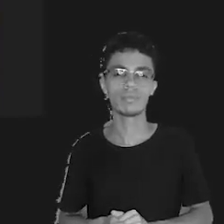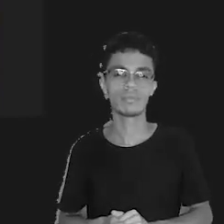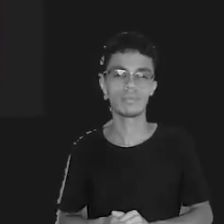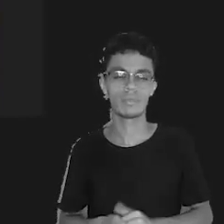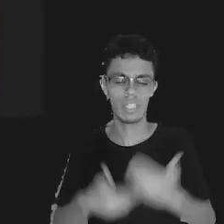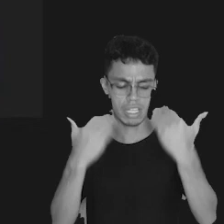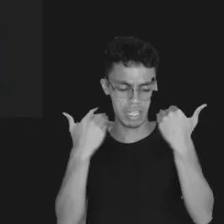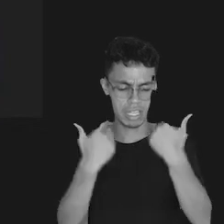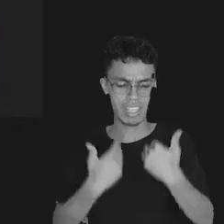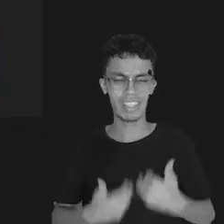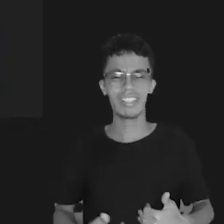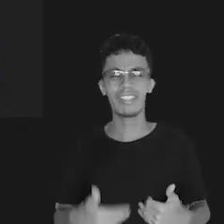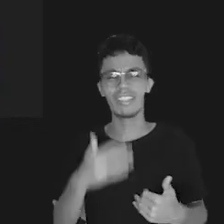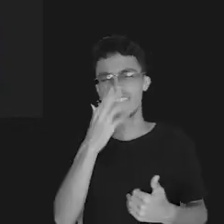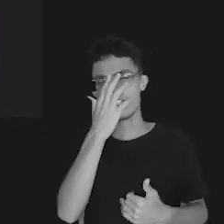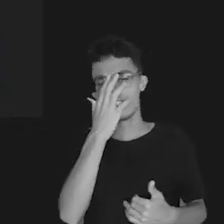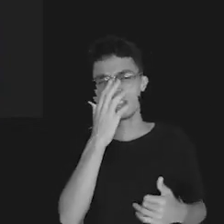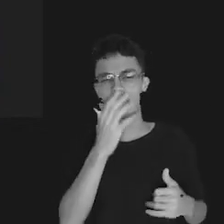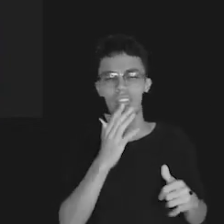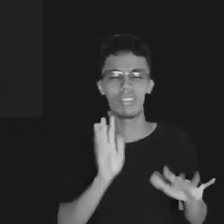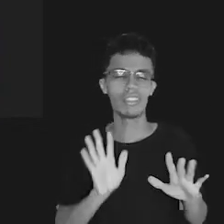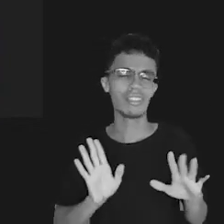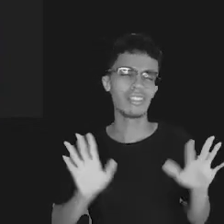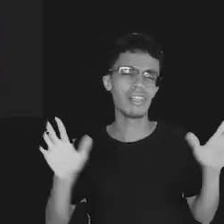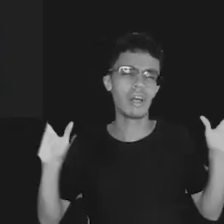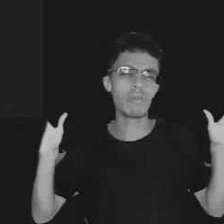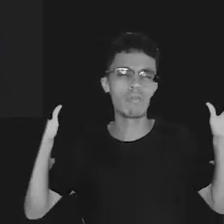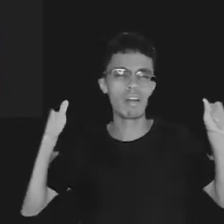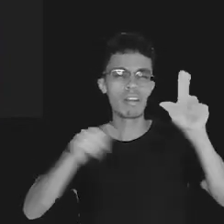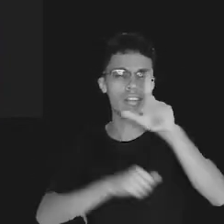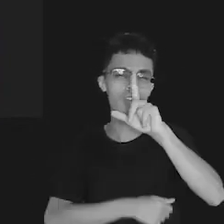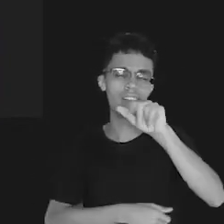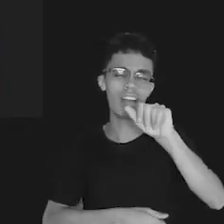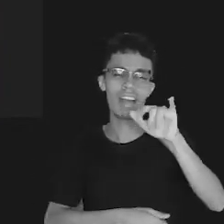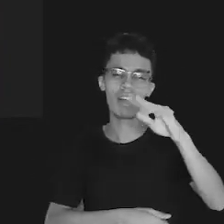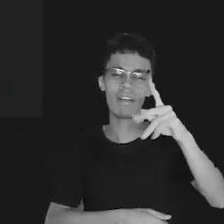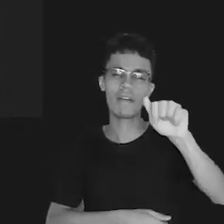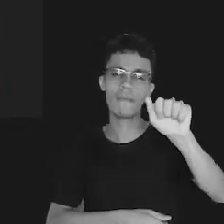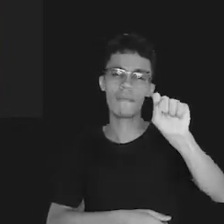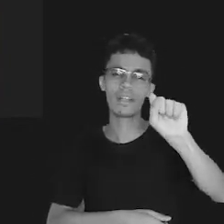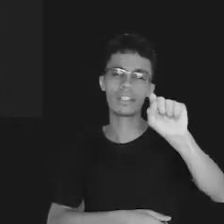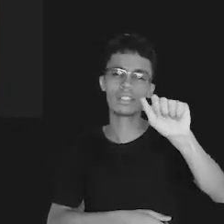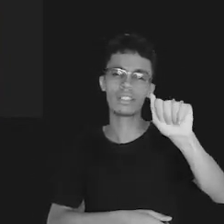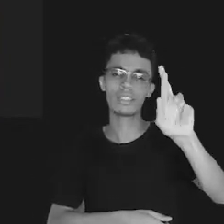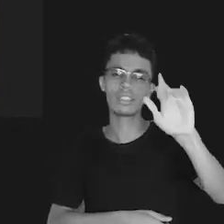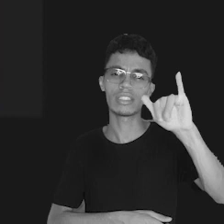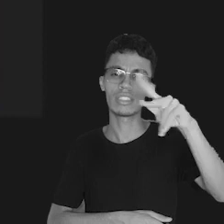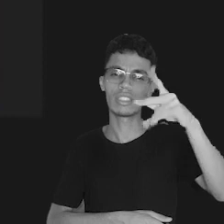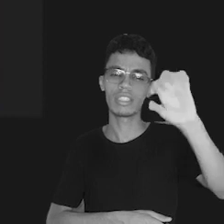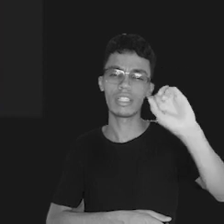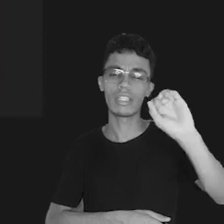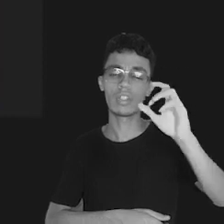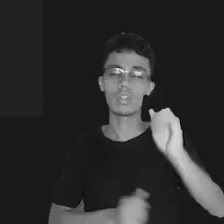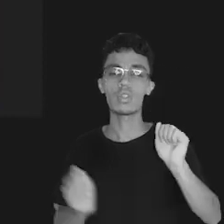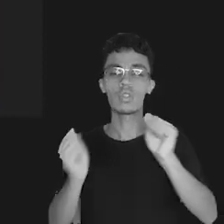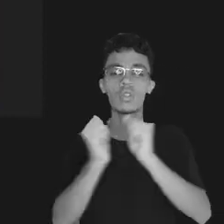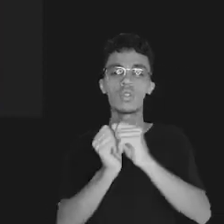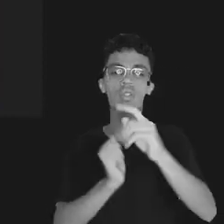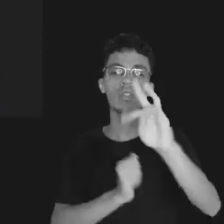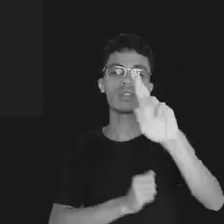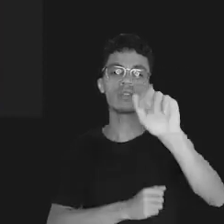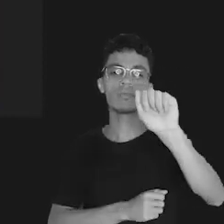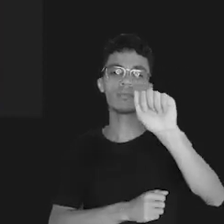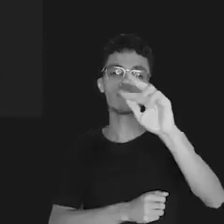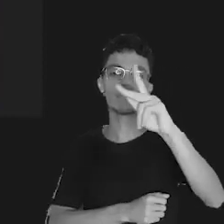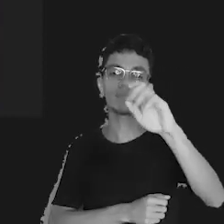deixai-me, a mim, ao passarinheiro, ao trapezista, acompanhar o homem e seus cães